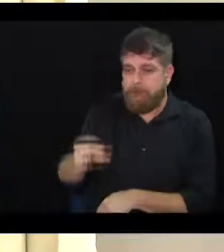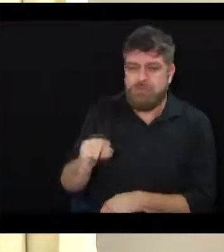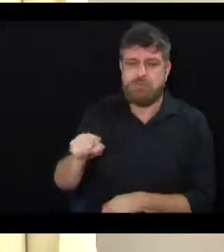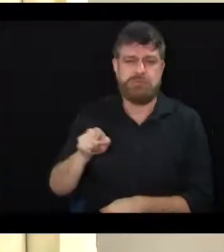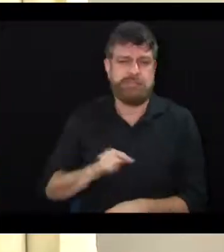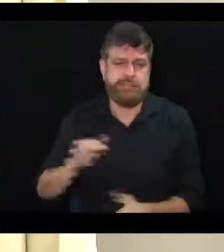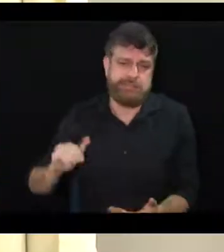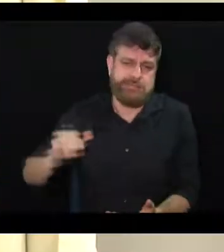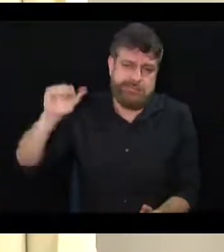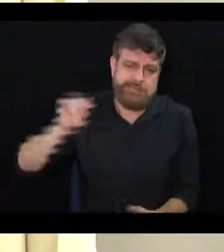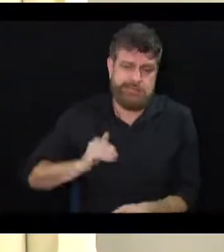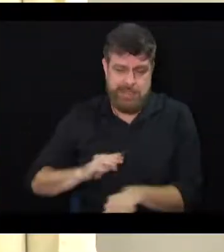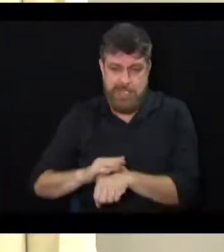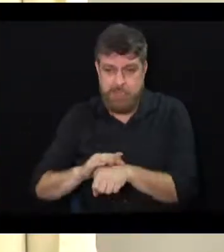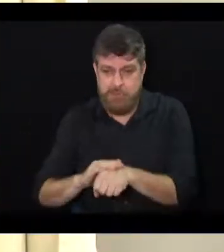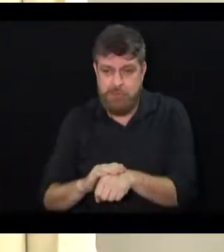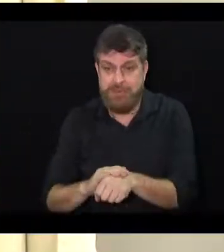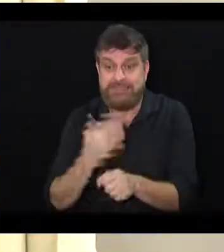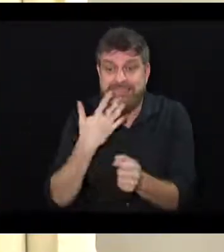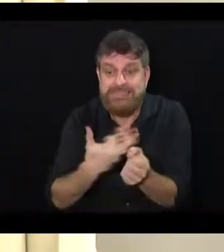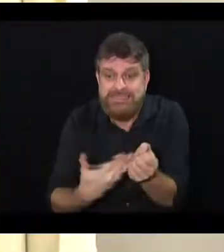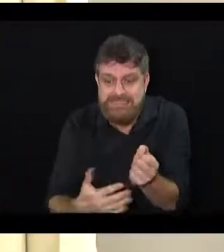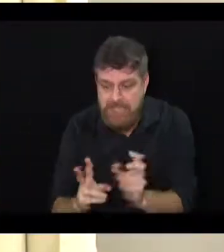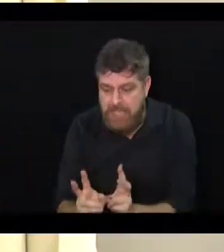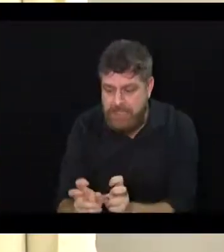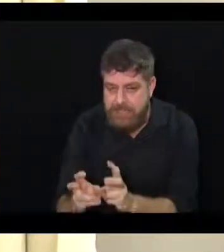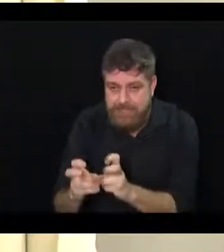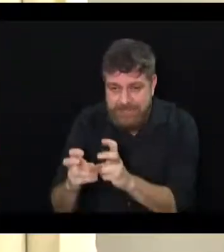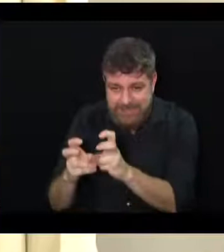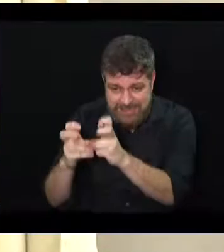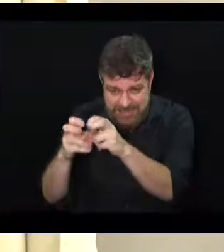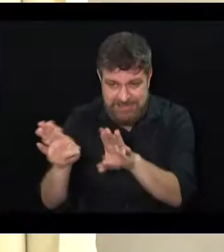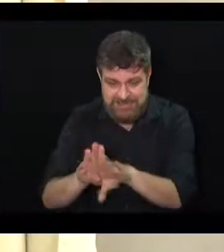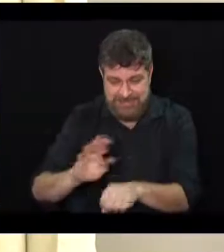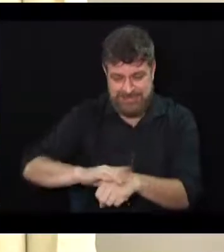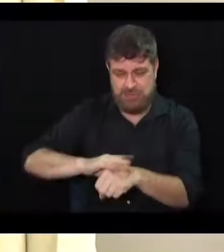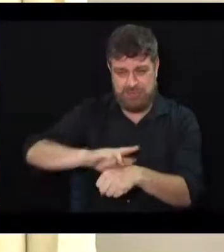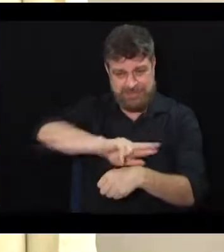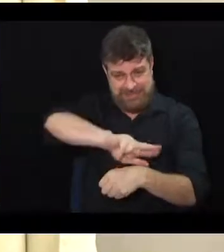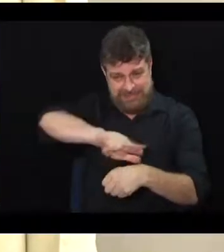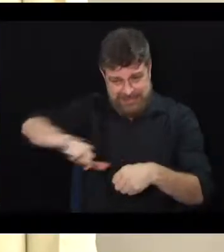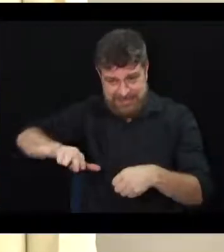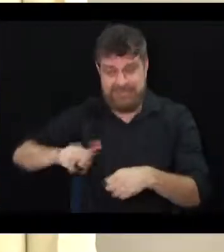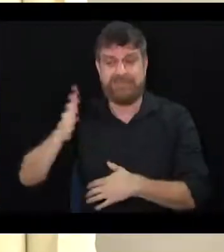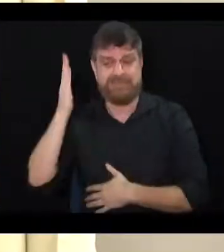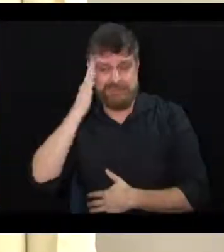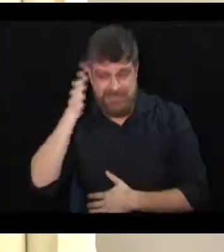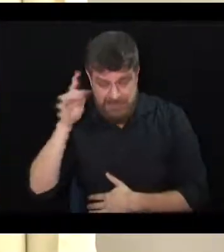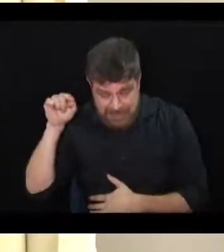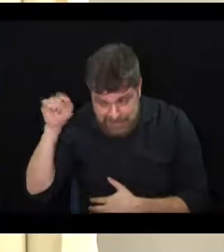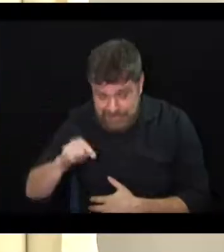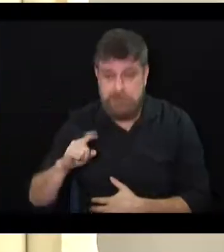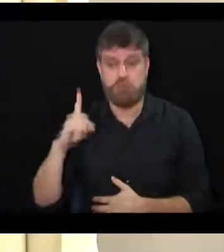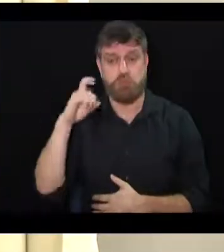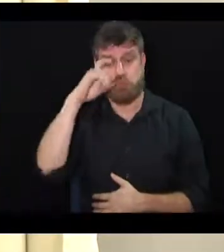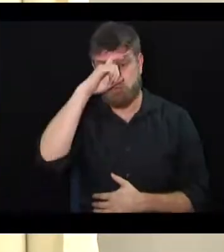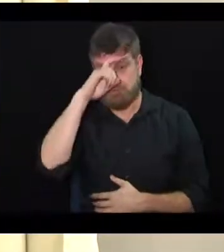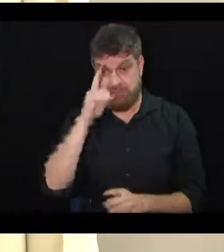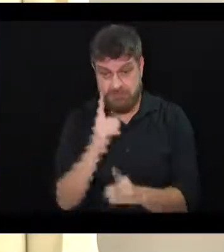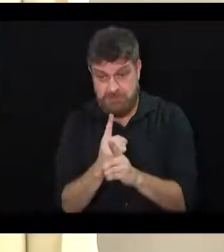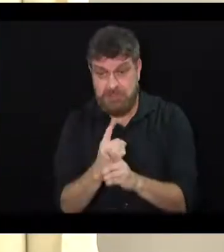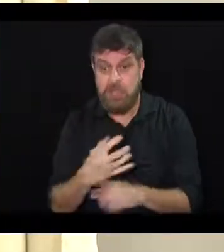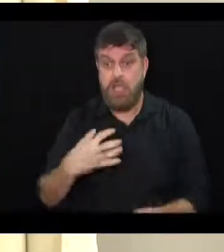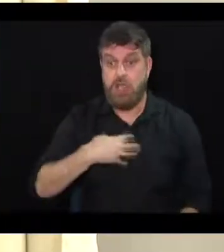adulto, quadros de leucemia, de linfoma, doenças do sistema imunológico, sabe da real necessidade. Uma forma